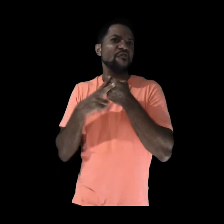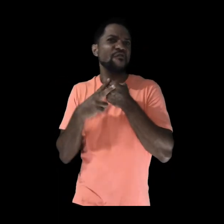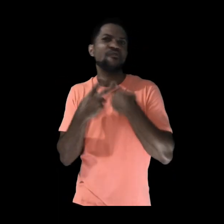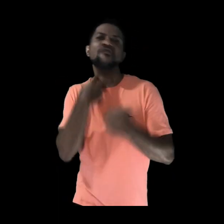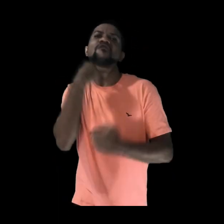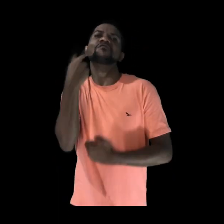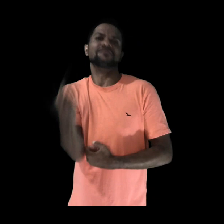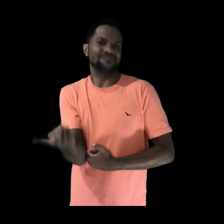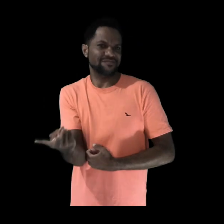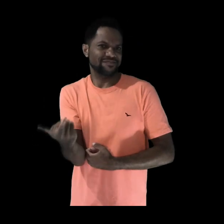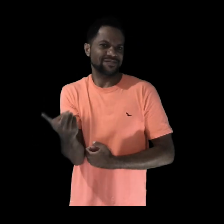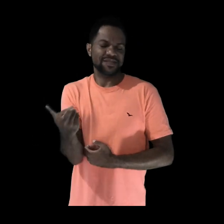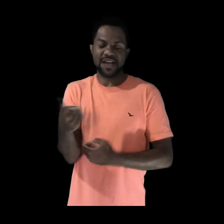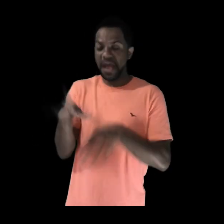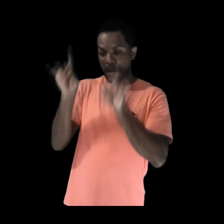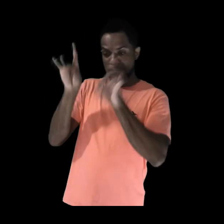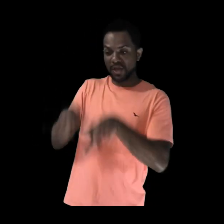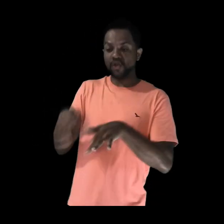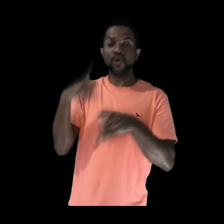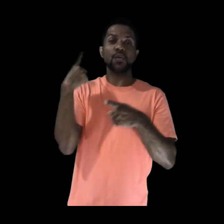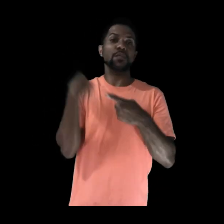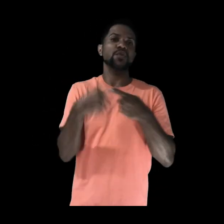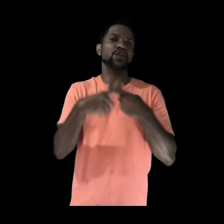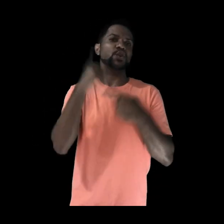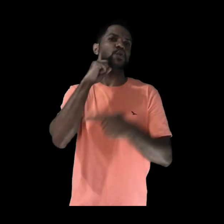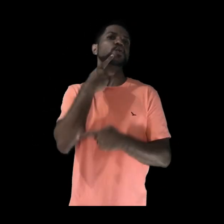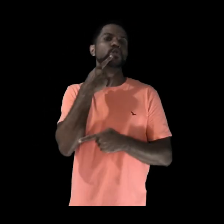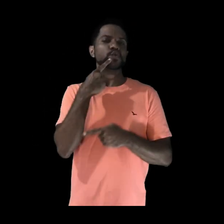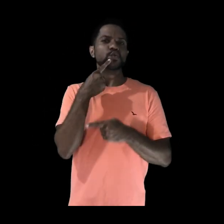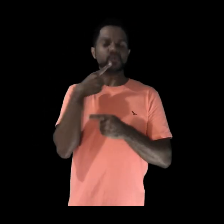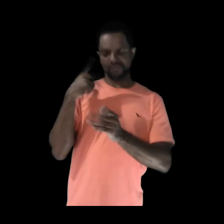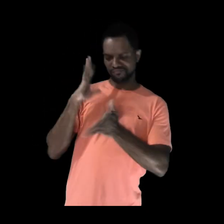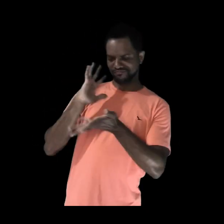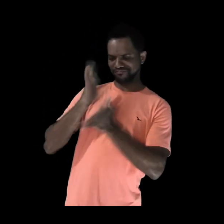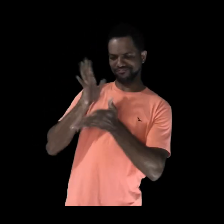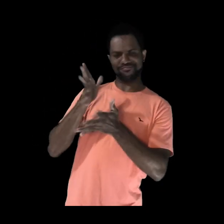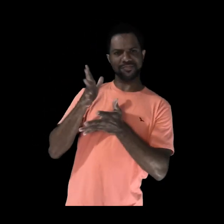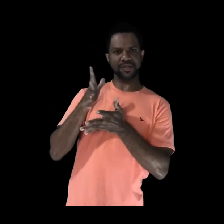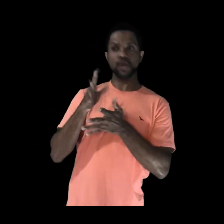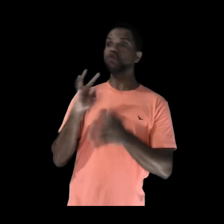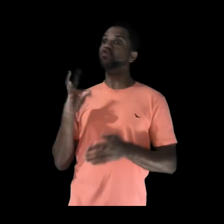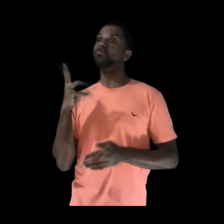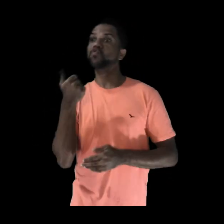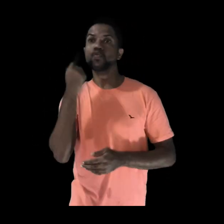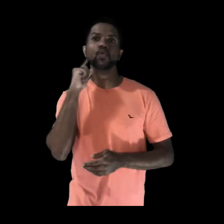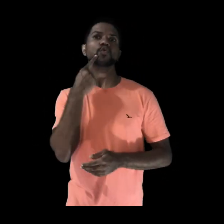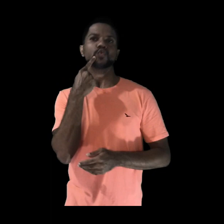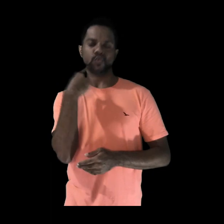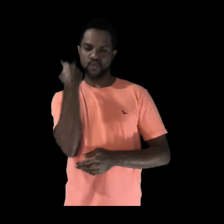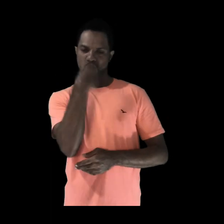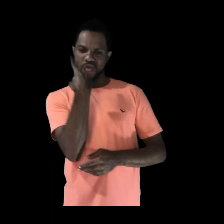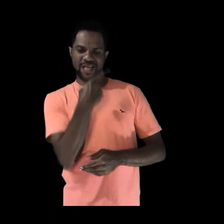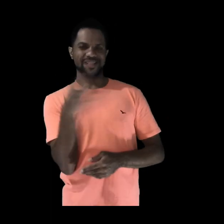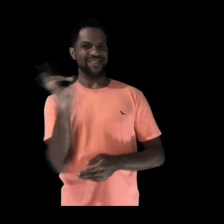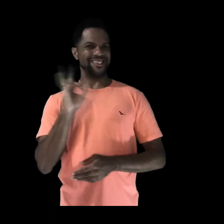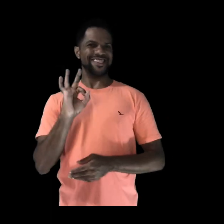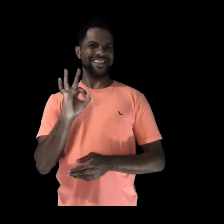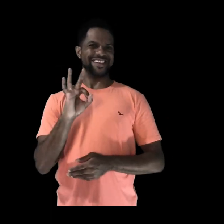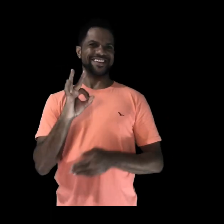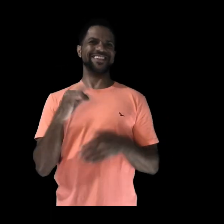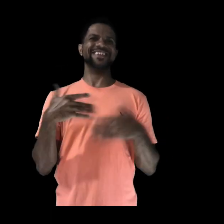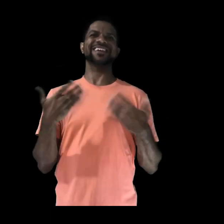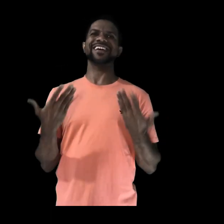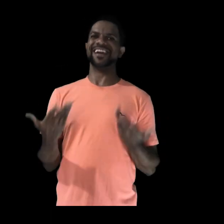verbotonal. O Brasil, então, ele abandonou esse tipo de terapia para que os surdos pudessem sinalizar. Então, não é todo surdo que faz leitura